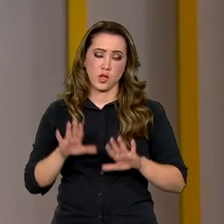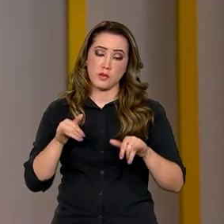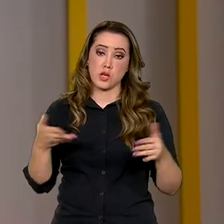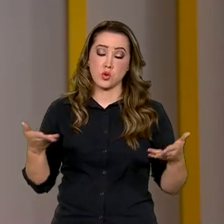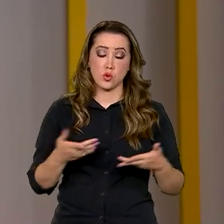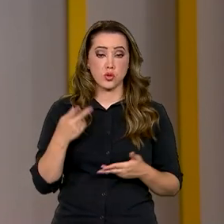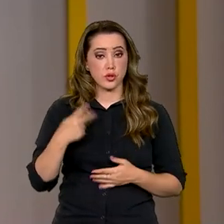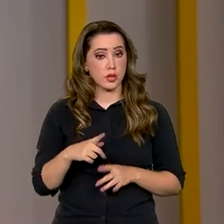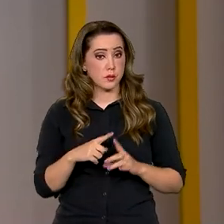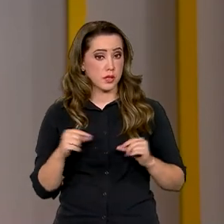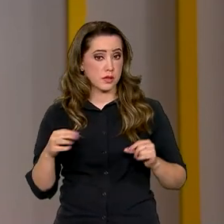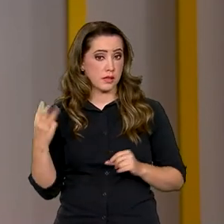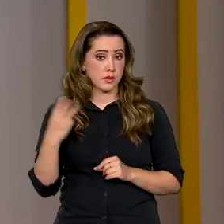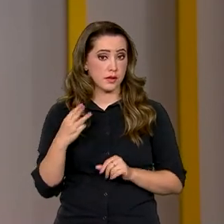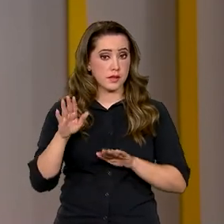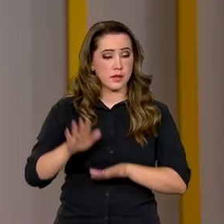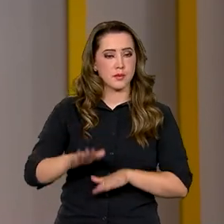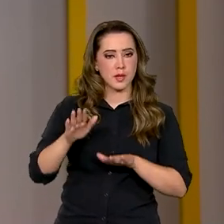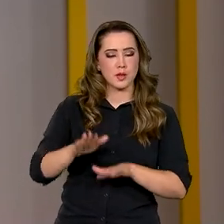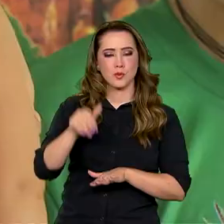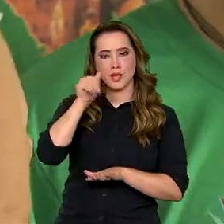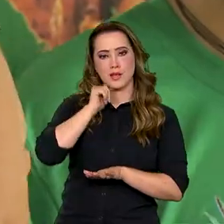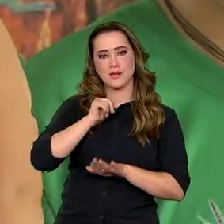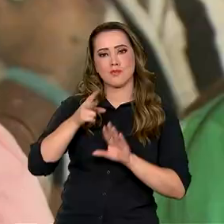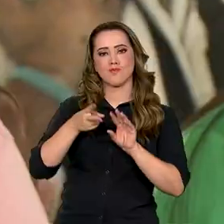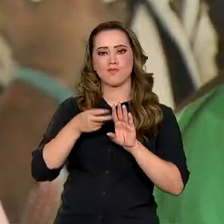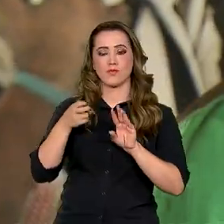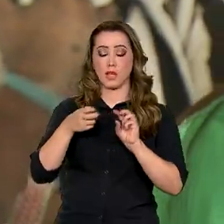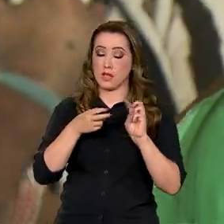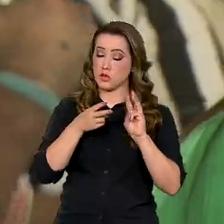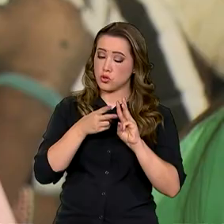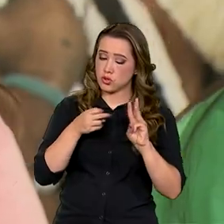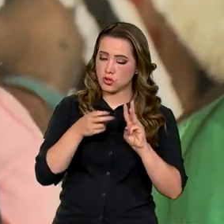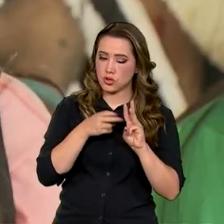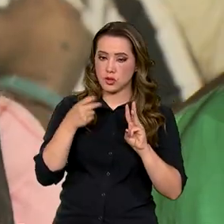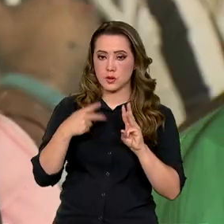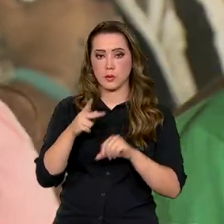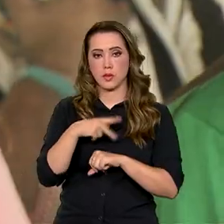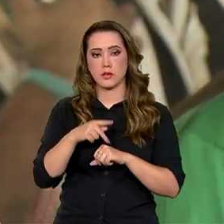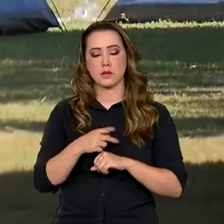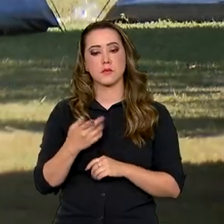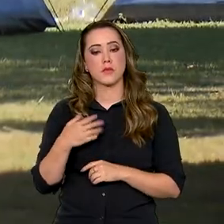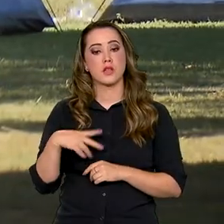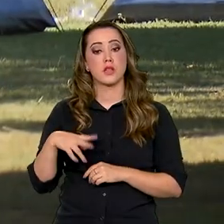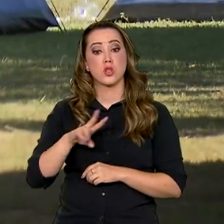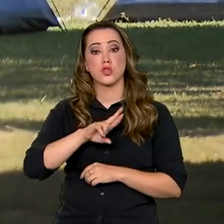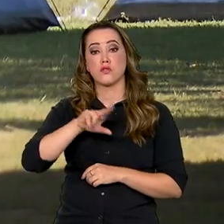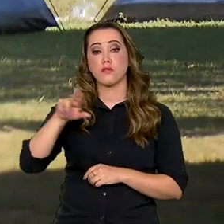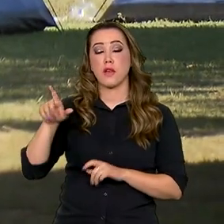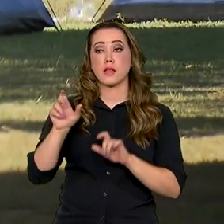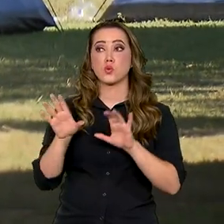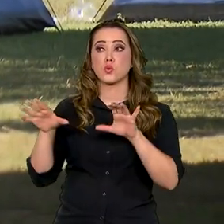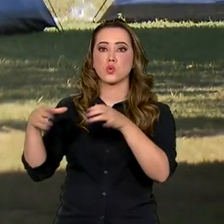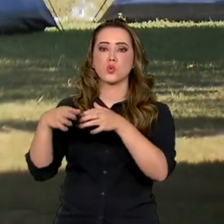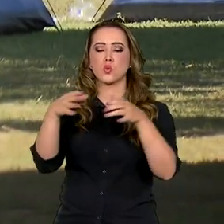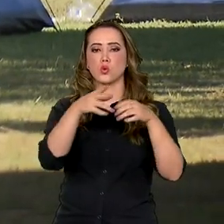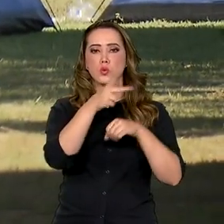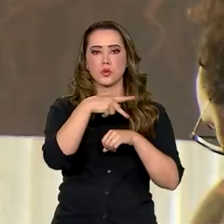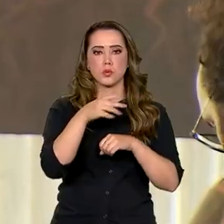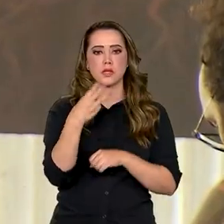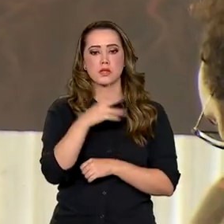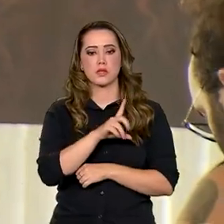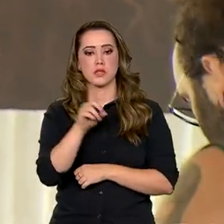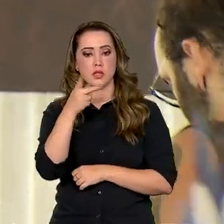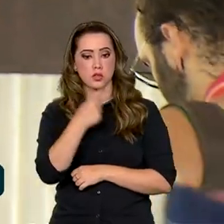Terminou hoje, aqui em Brasília, a terceira marcha das mulheres indígenas. Etnias de todo o país passaram 3 dias na